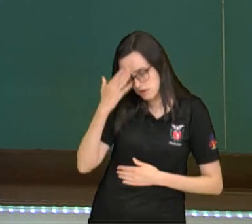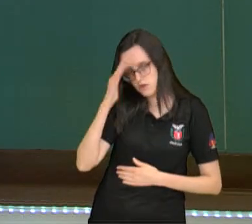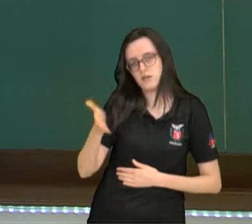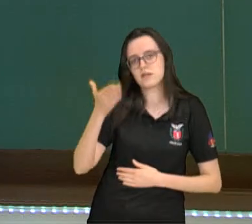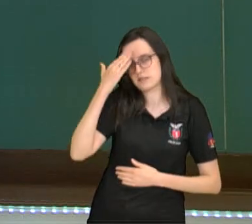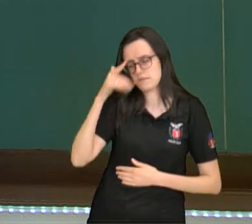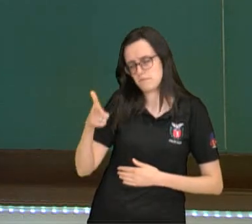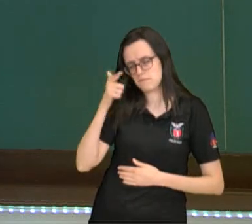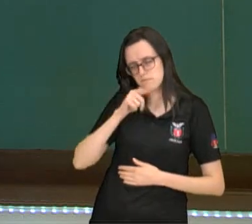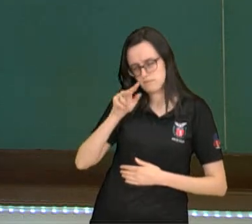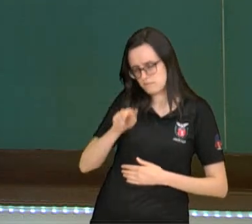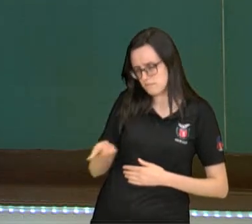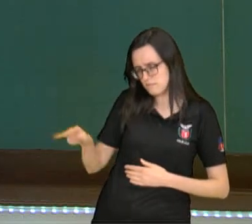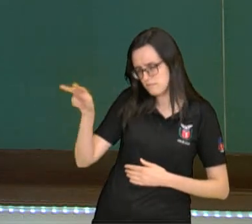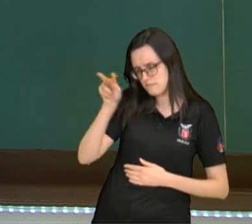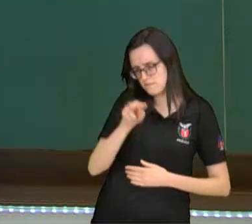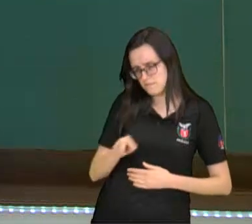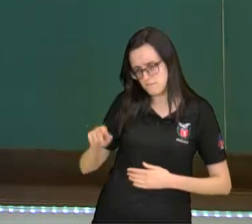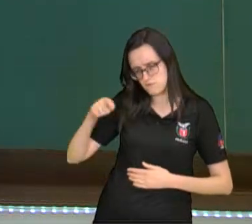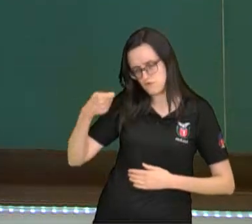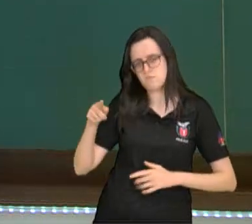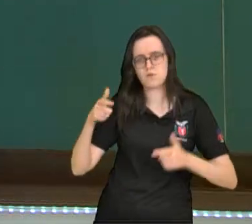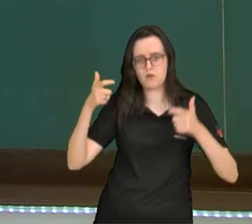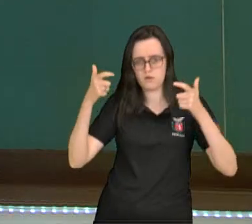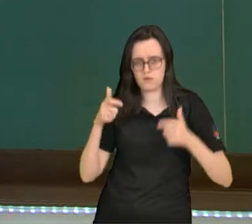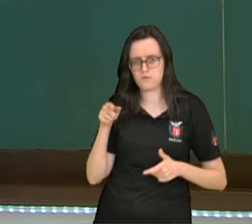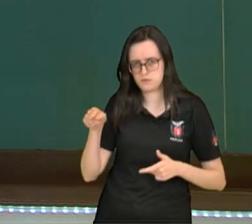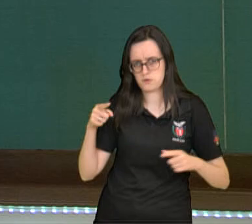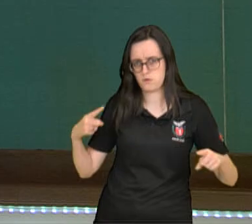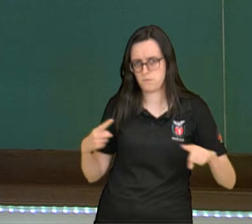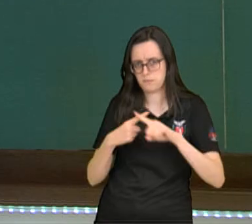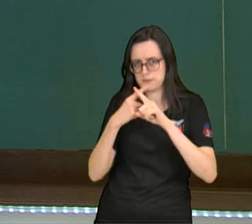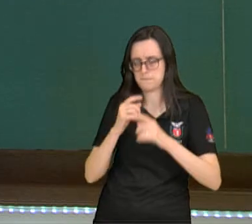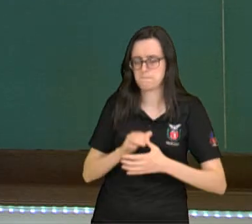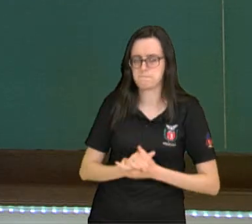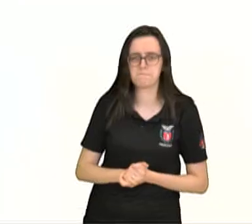mapa, já faz uma leitura desse local, dessa competição.